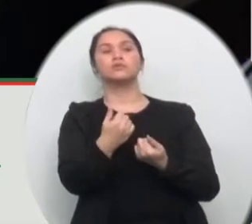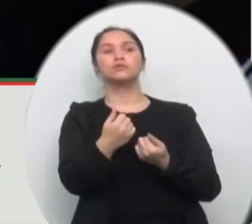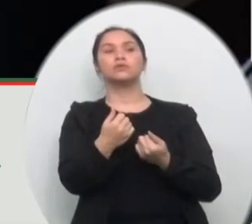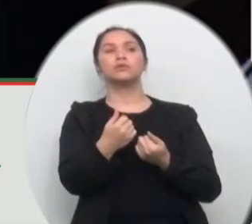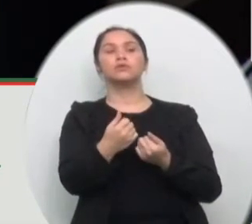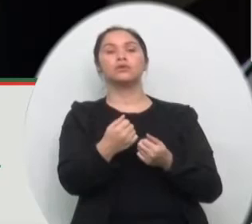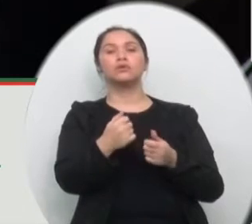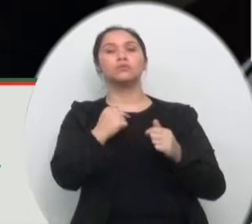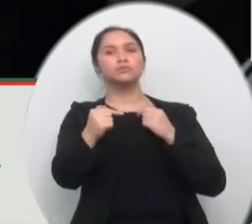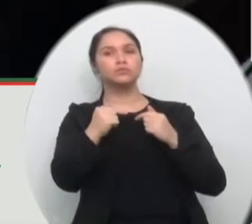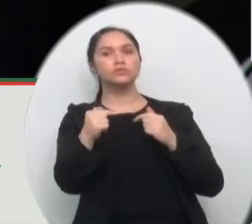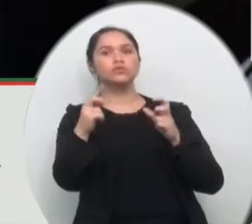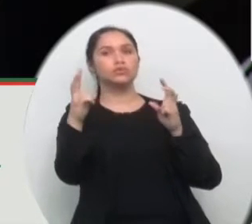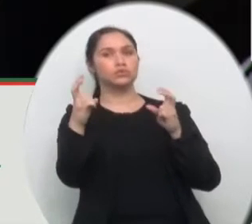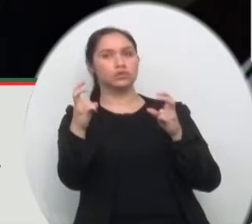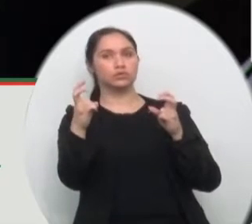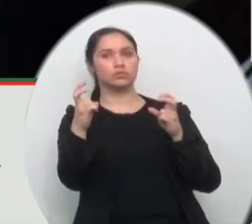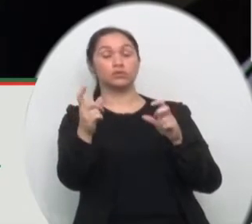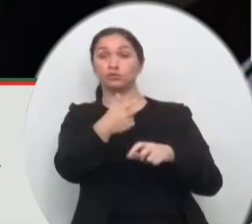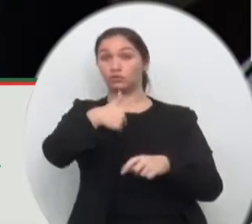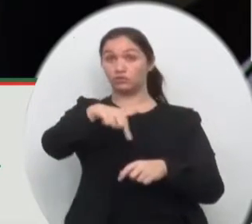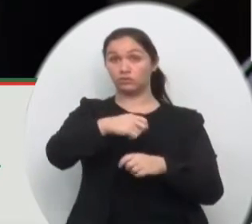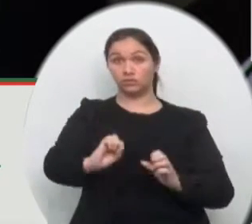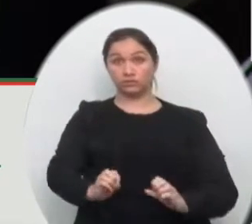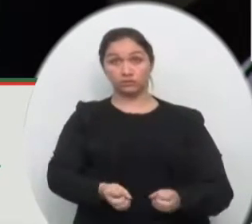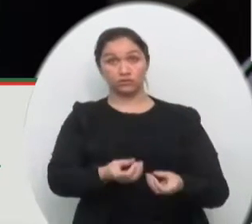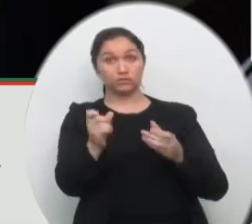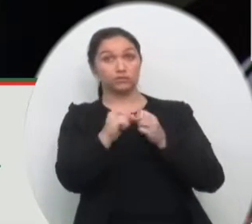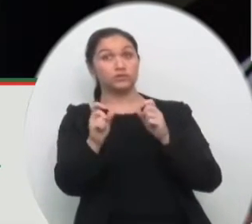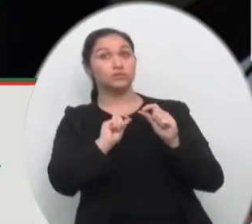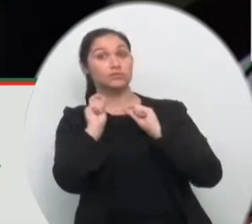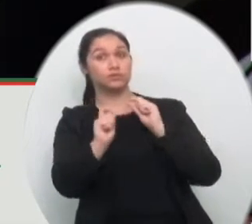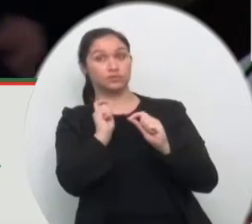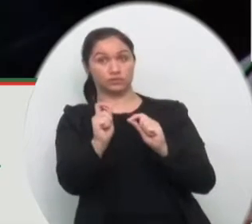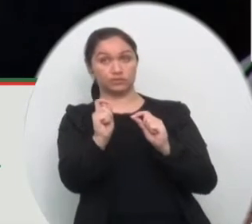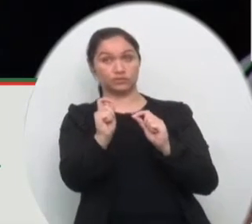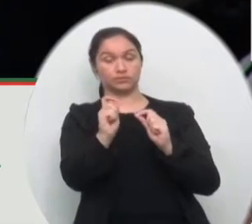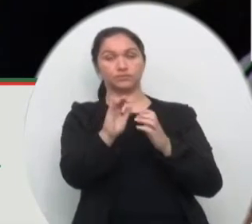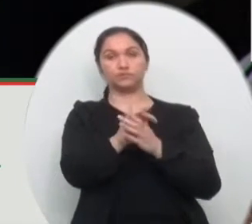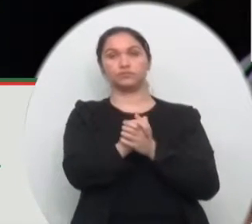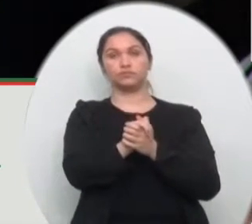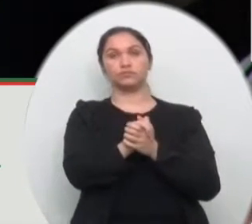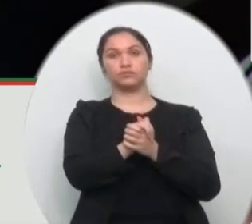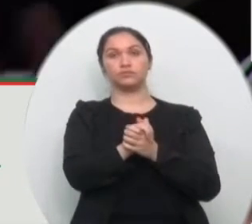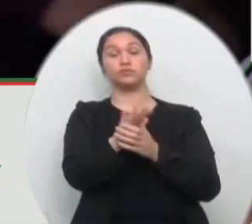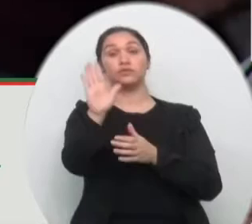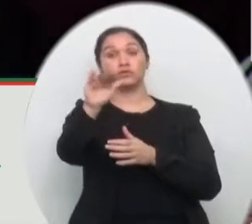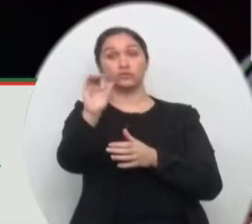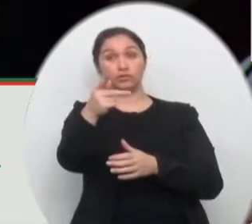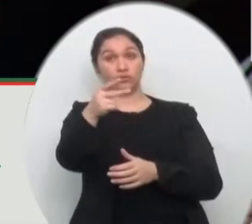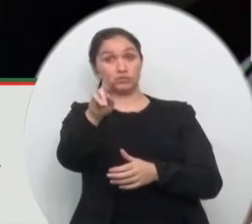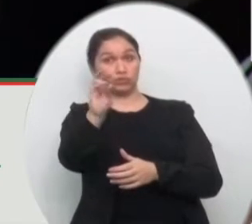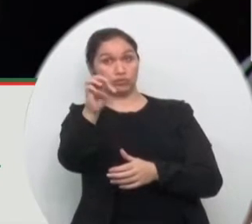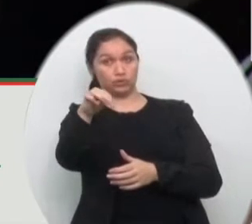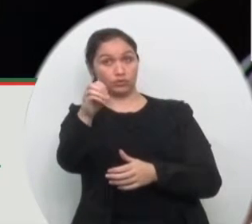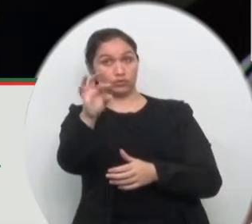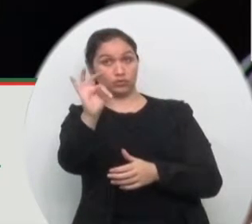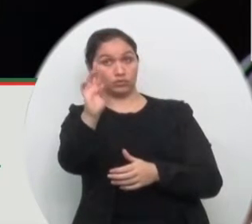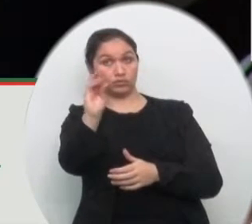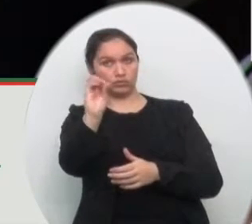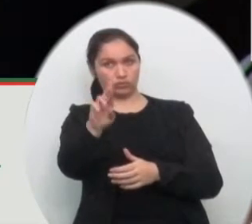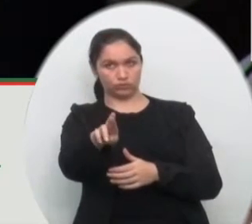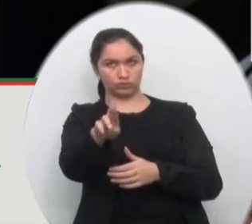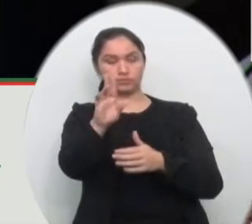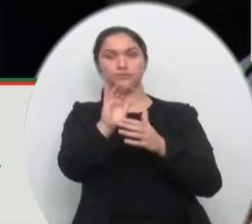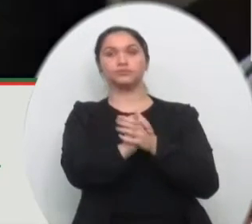nós imediatamente convocamos em uma dessas nossas reuniões o promotor, que